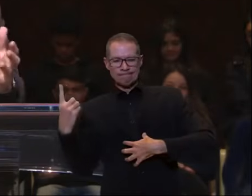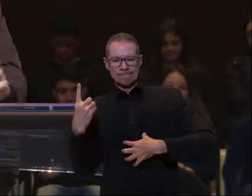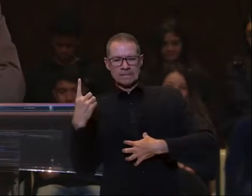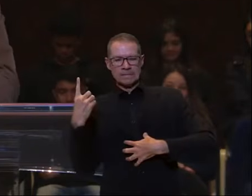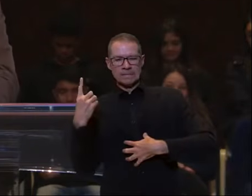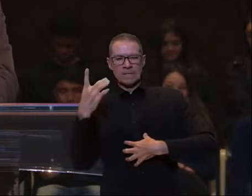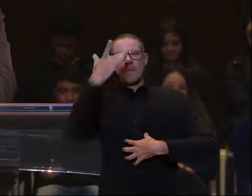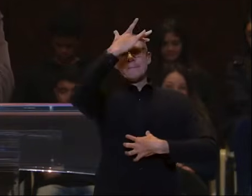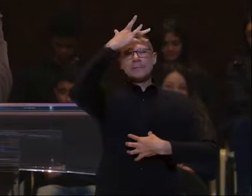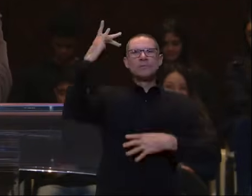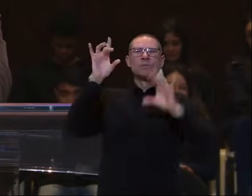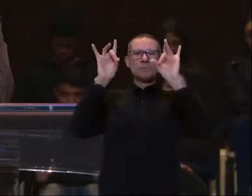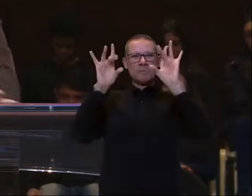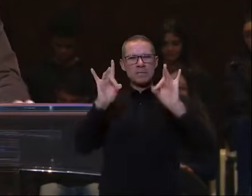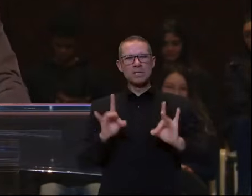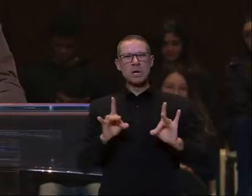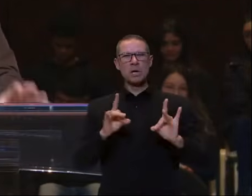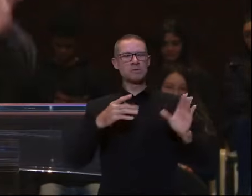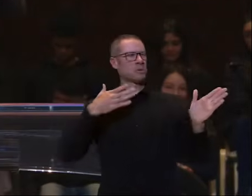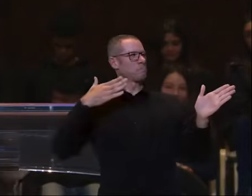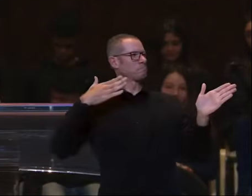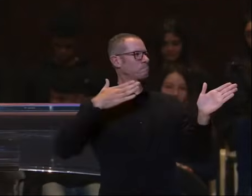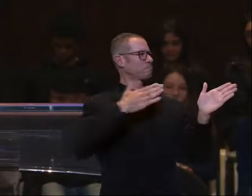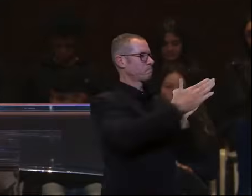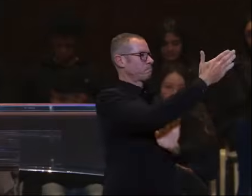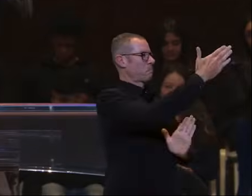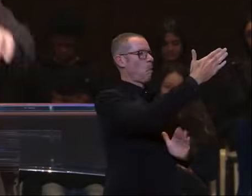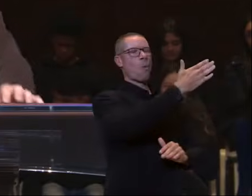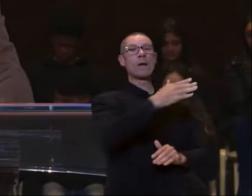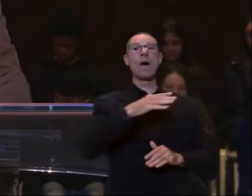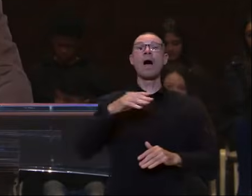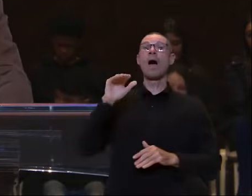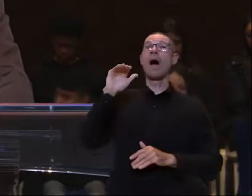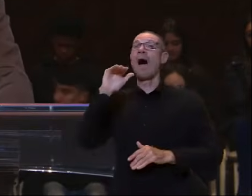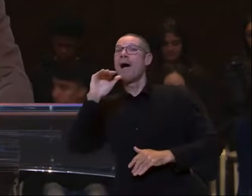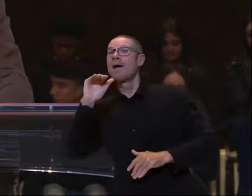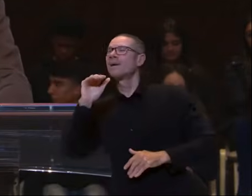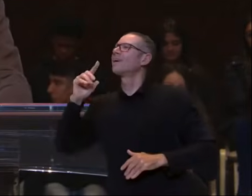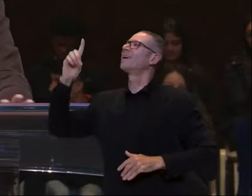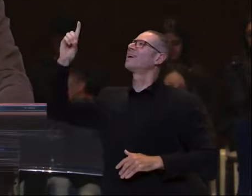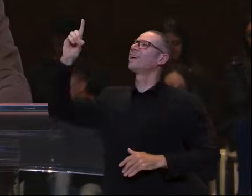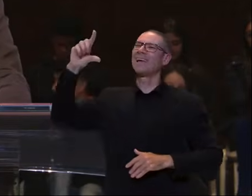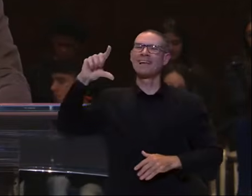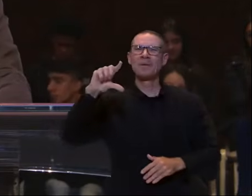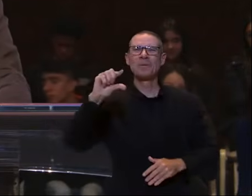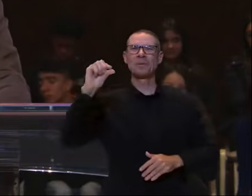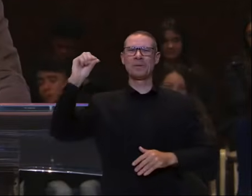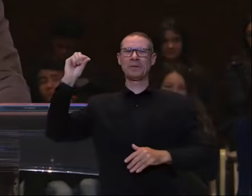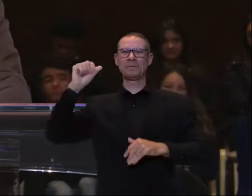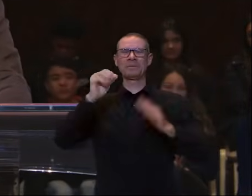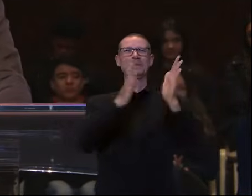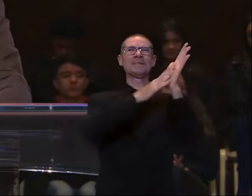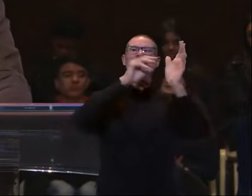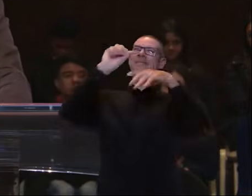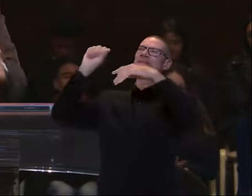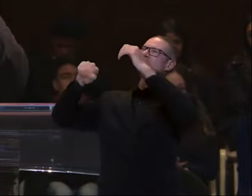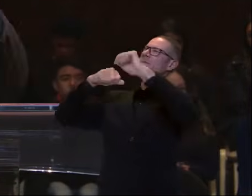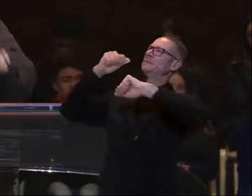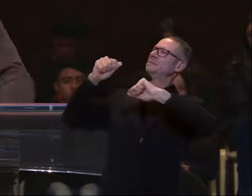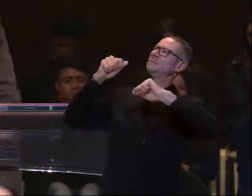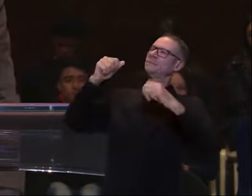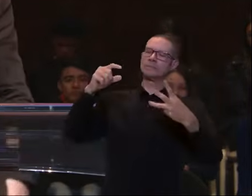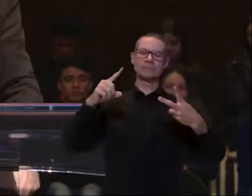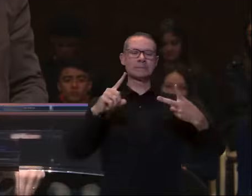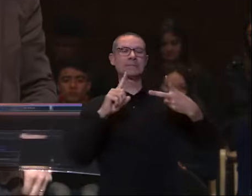porque pessoas especiais foram embora. Ei, Ele te escolheu. Aleluia.